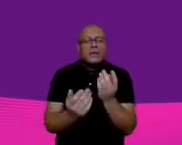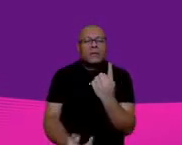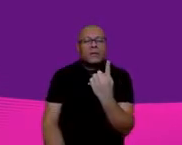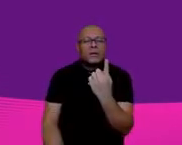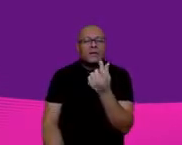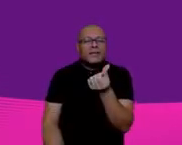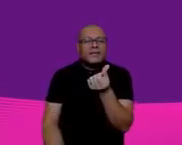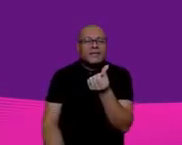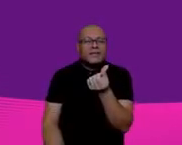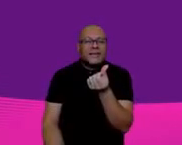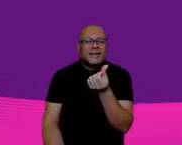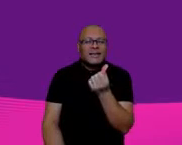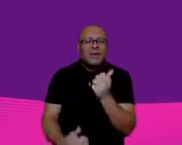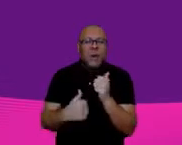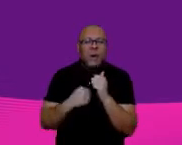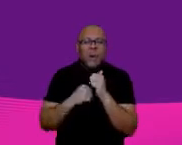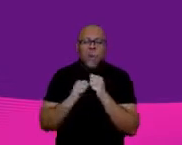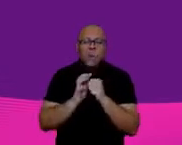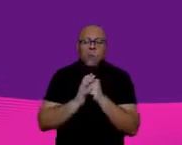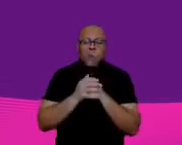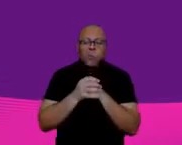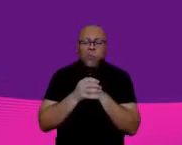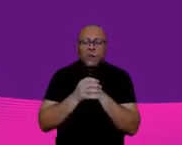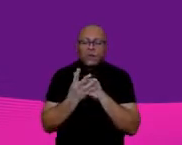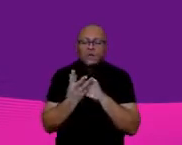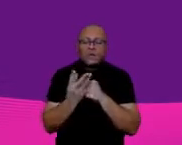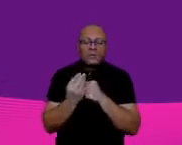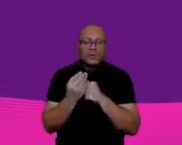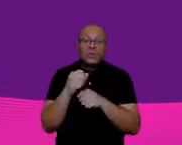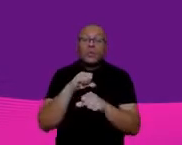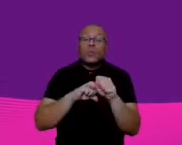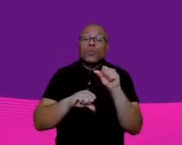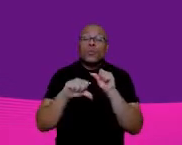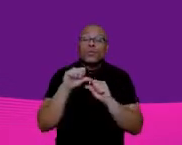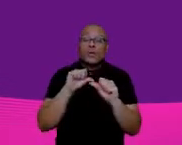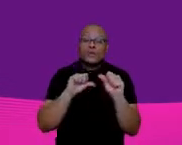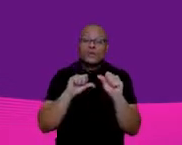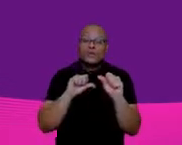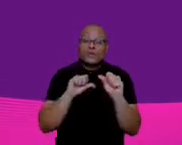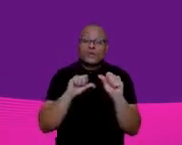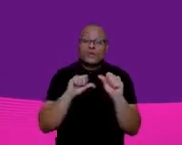já sabemos disso. Então, o que que a gente tem que fazer?